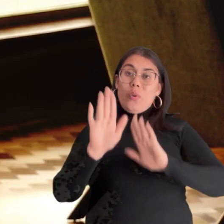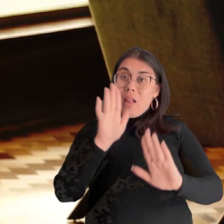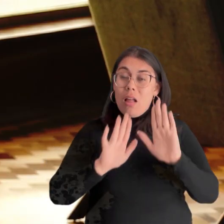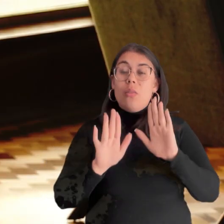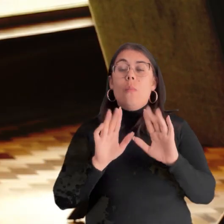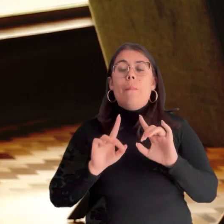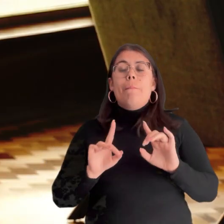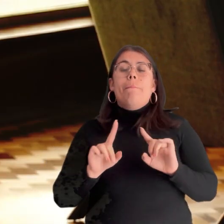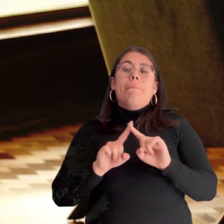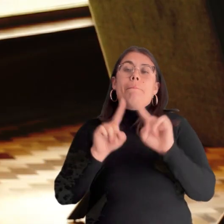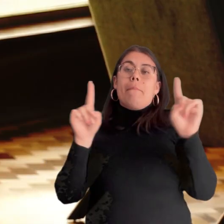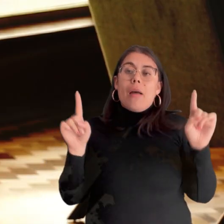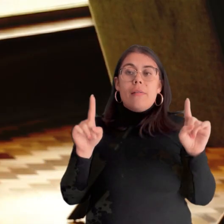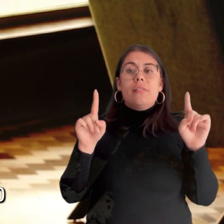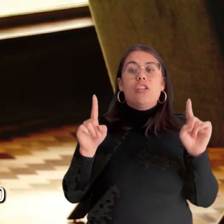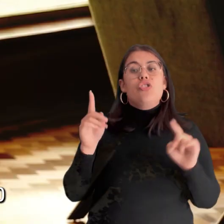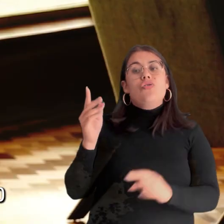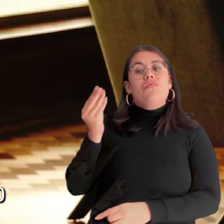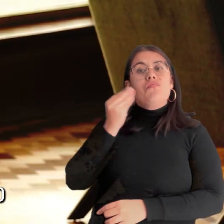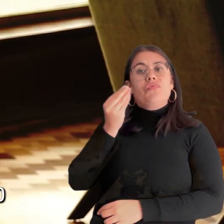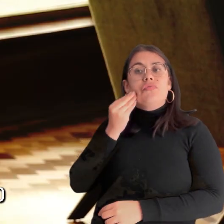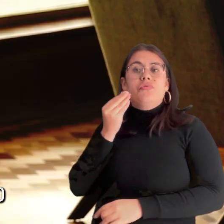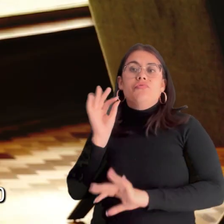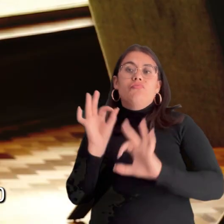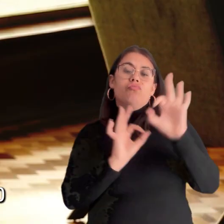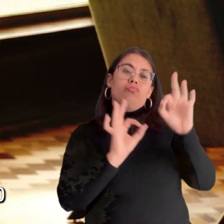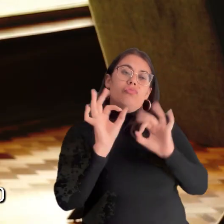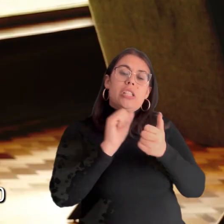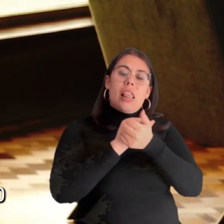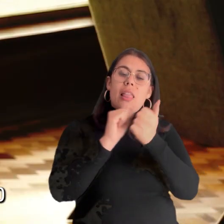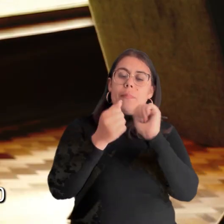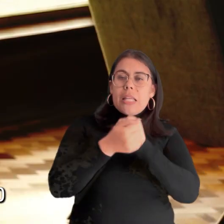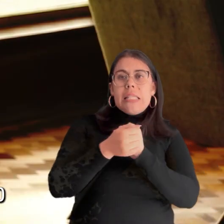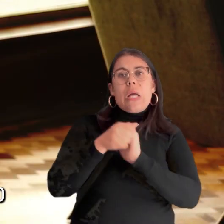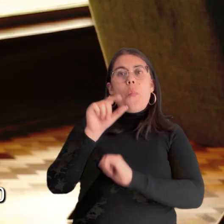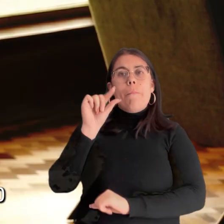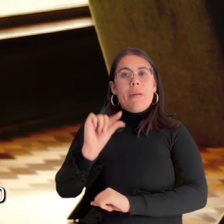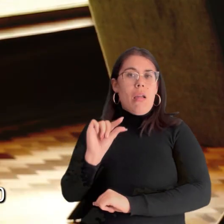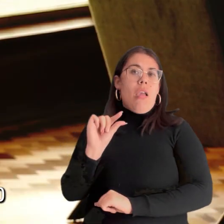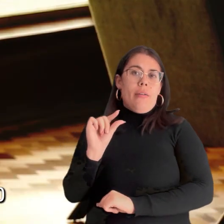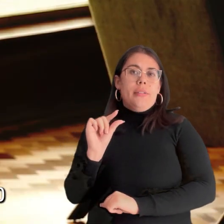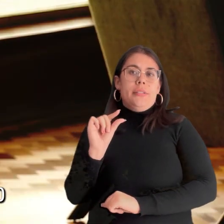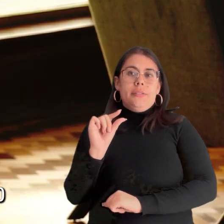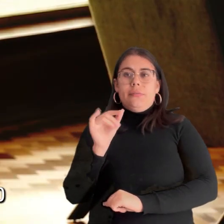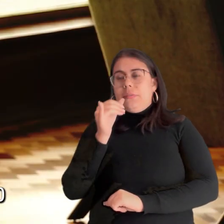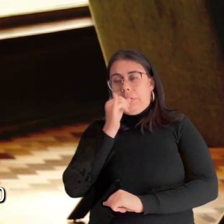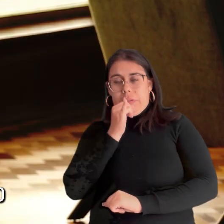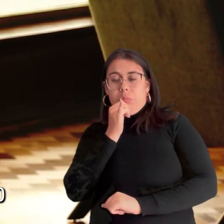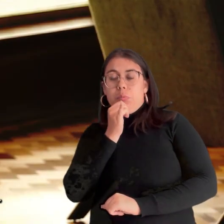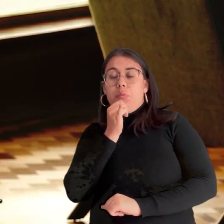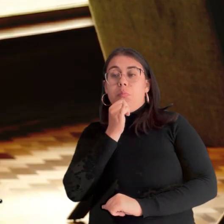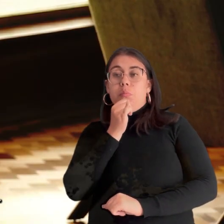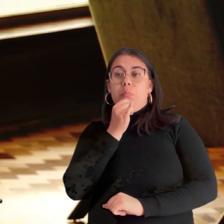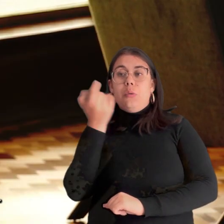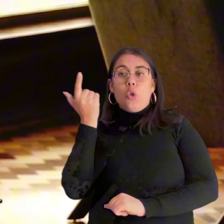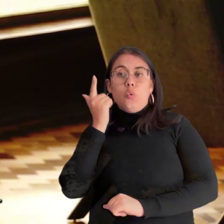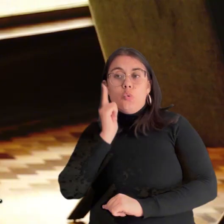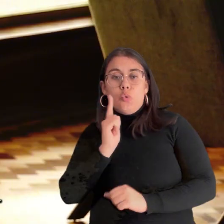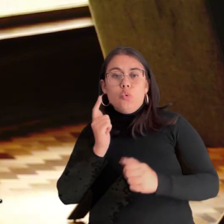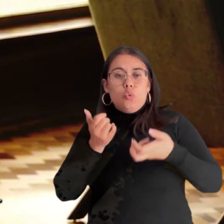pequenas adaptações nesse sentido, de tornar o térreo pensado na década de 40